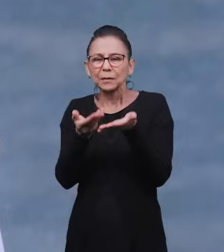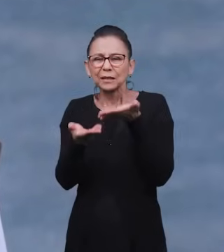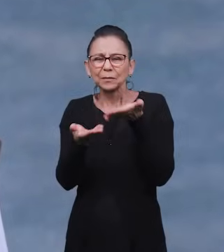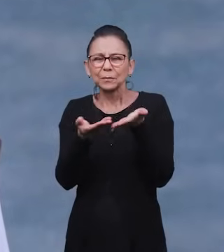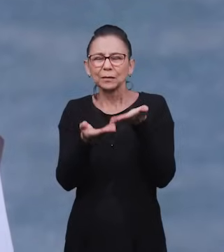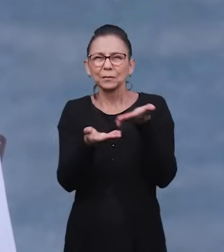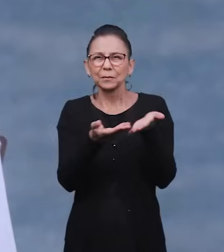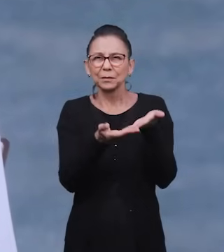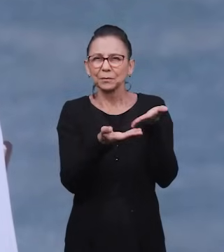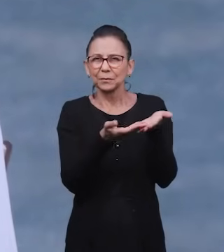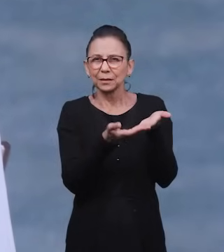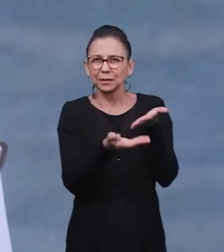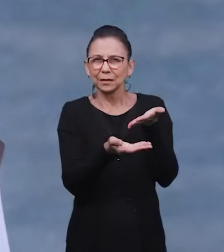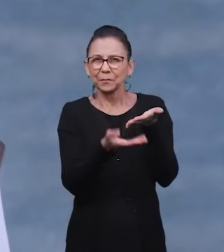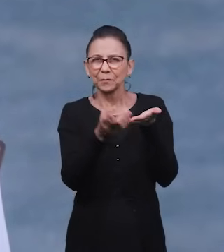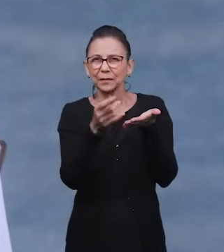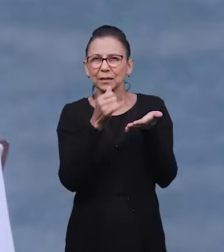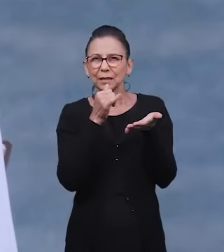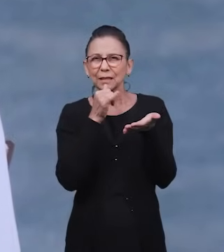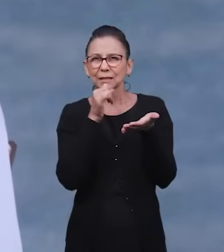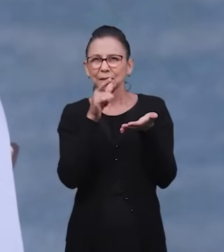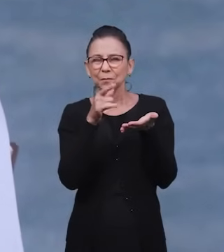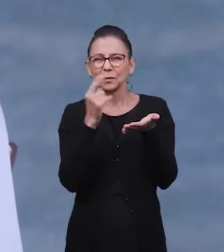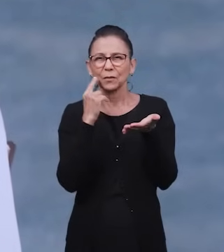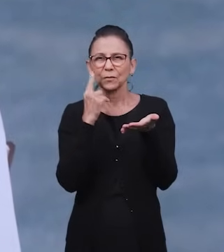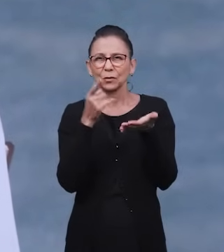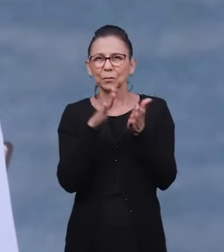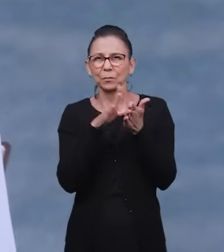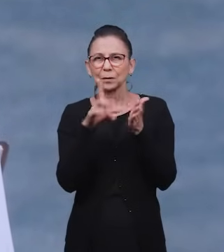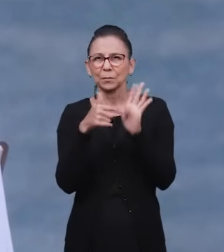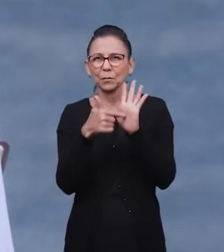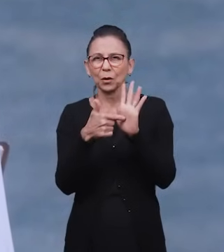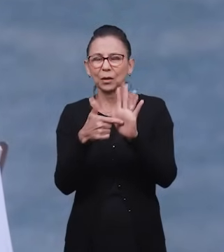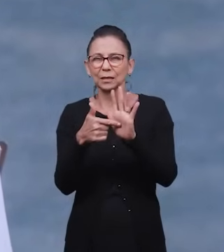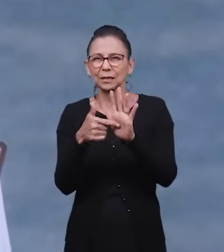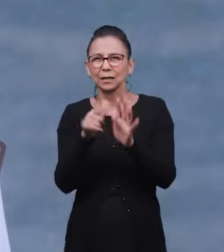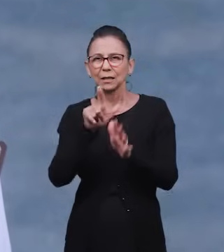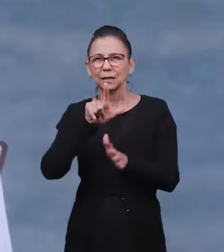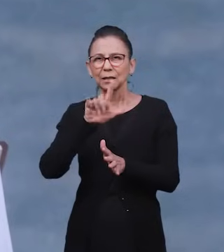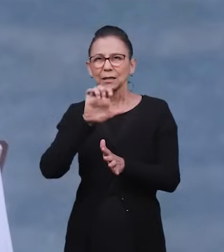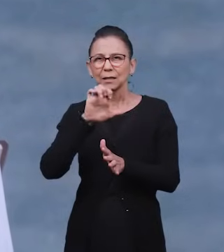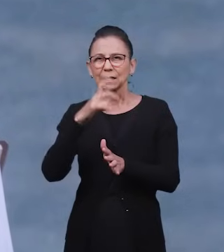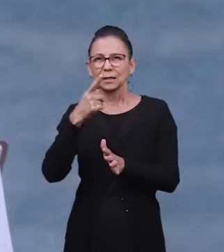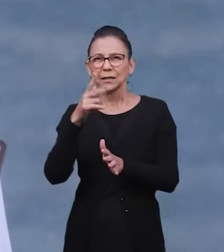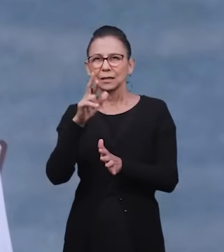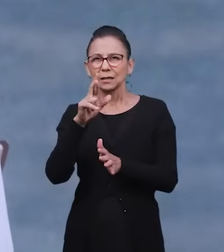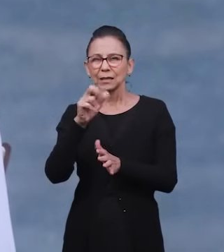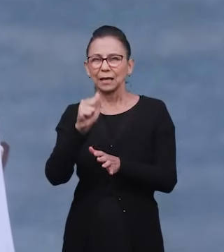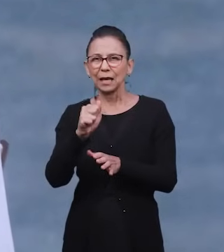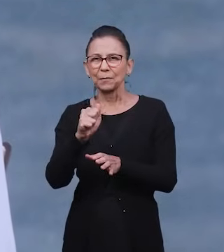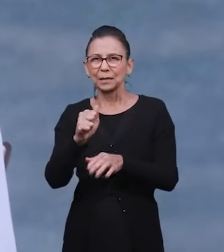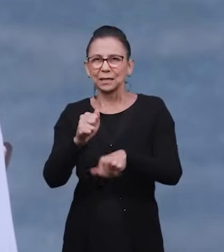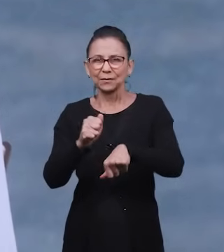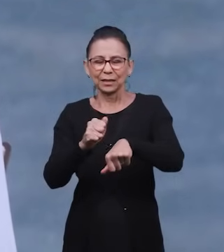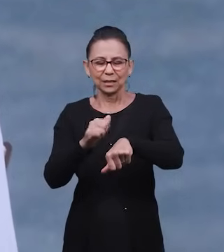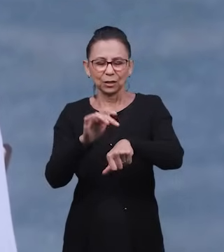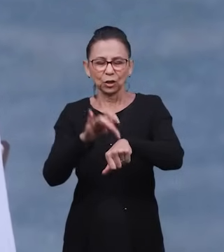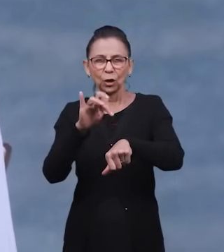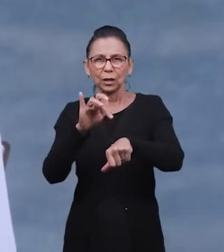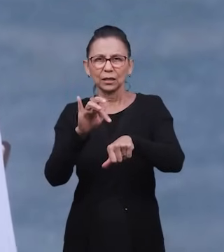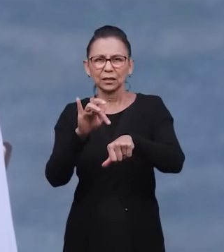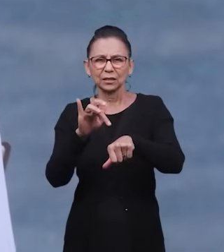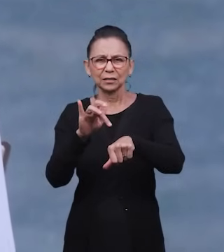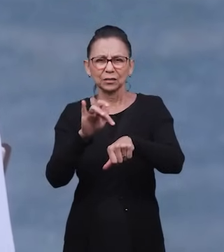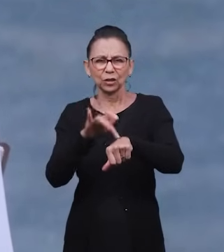sensibilidade. Por que a Bíblia, quando você fala da lepra, né, ela faz o quê? Ela vai tirando aqui a sensibilidade, o efeito dela